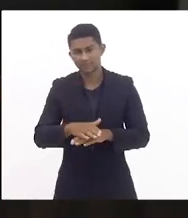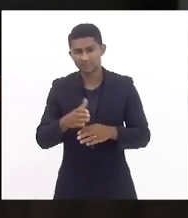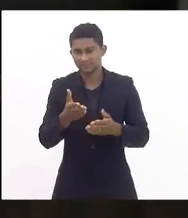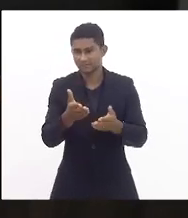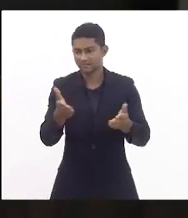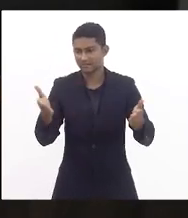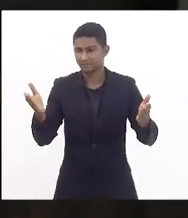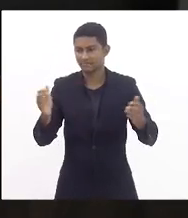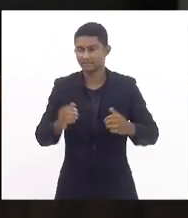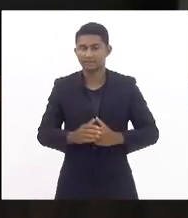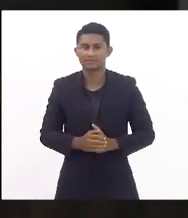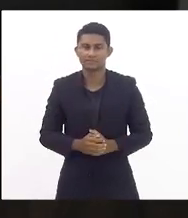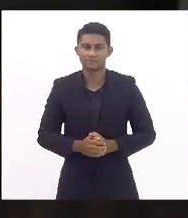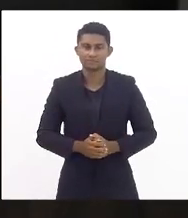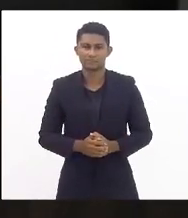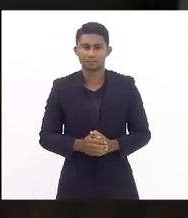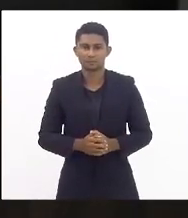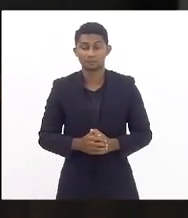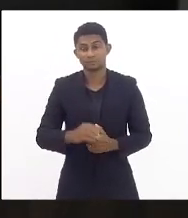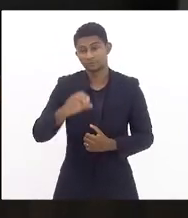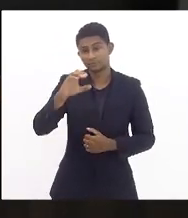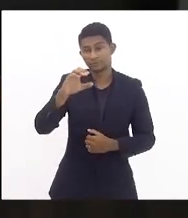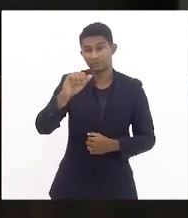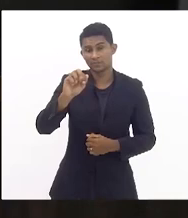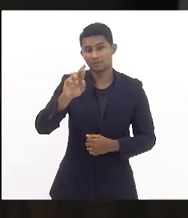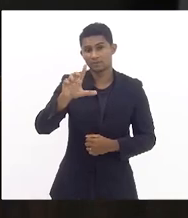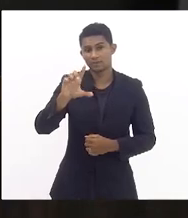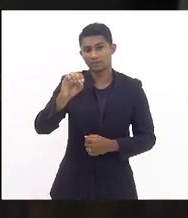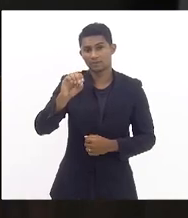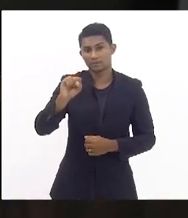Deputado Carlos Macedo.